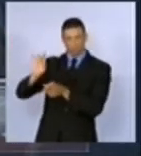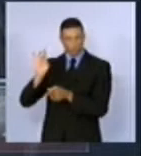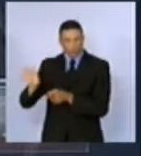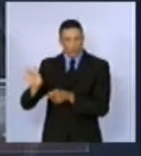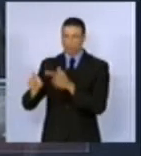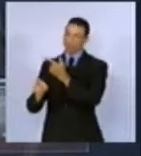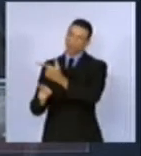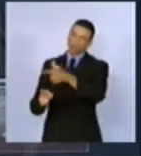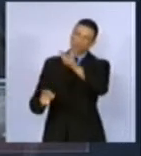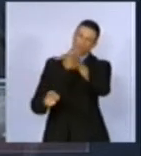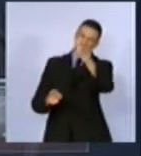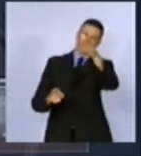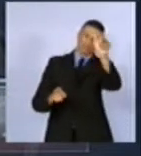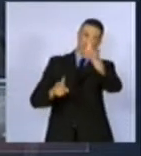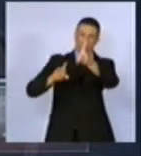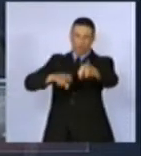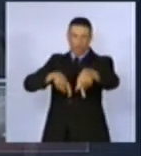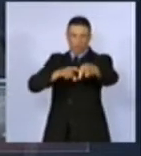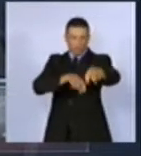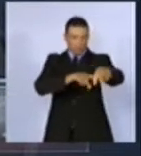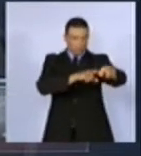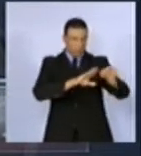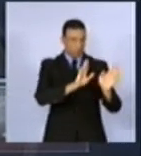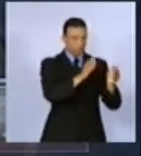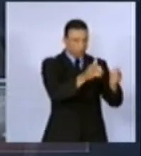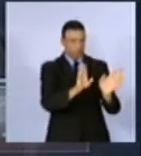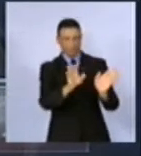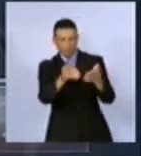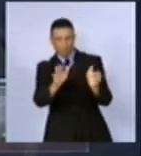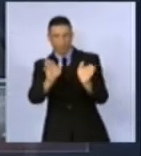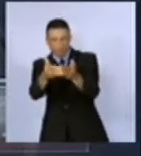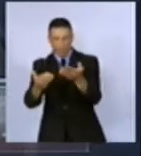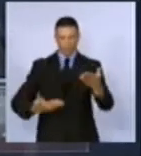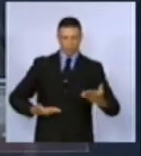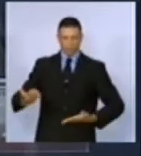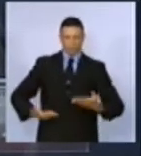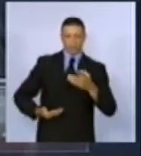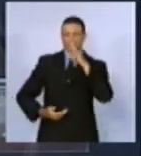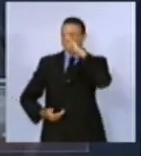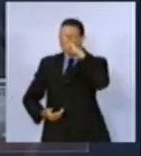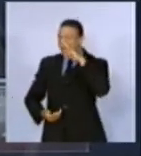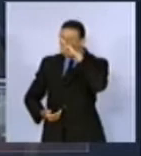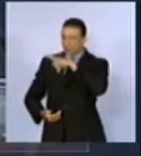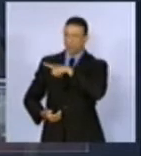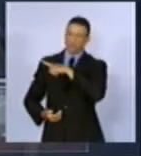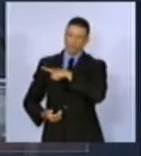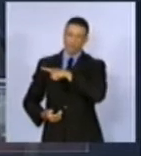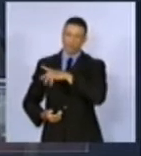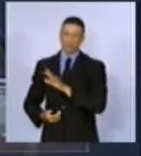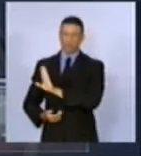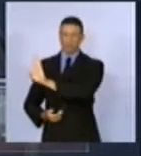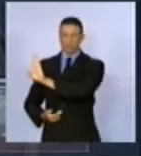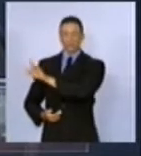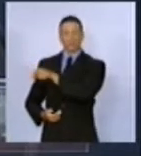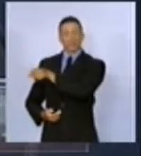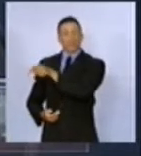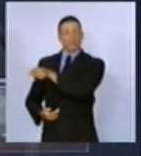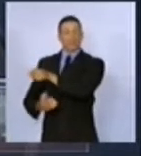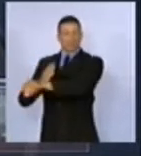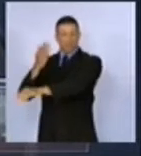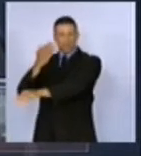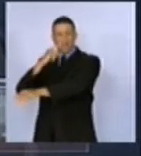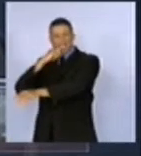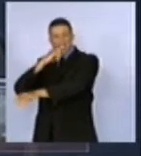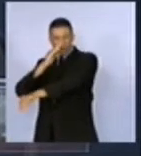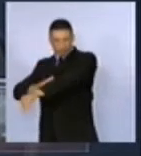mas diversas outras desenvolvido na agricultura e Que expõe os trabalhadores a riscos o processo de mecanização do setor sucroalcooleiro Na verdade ele